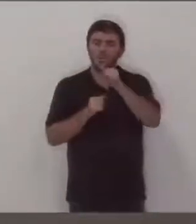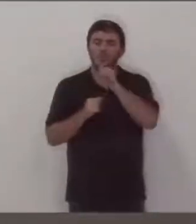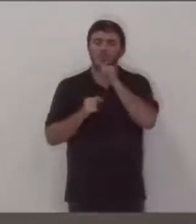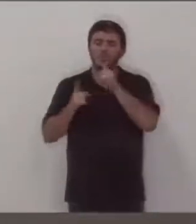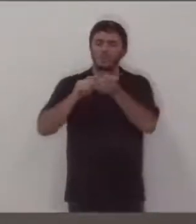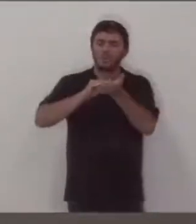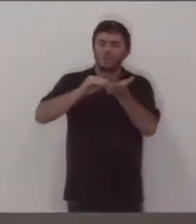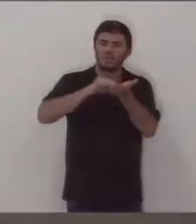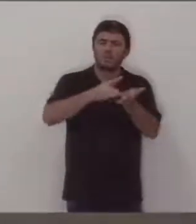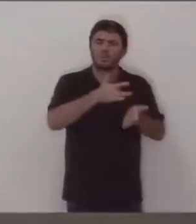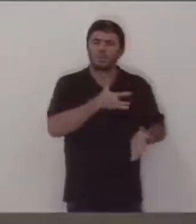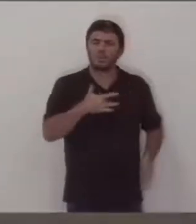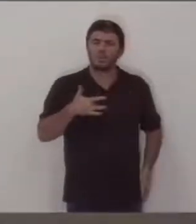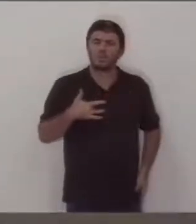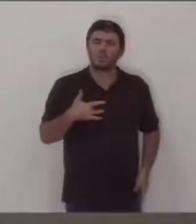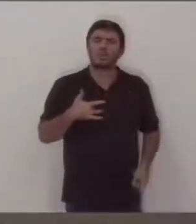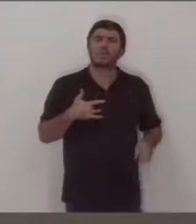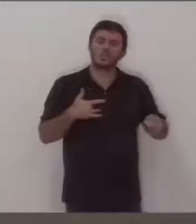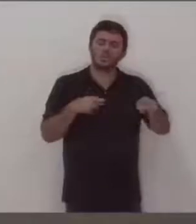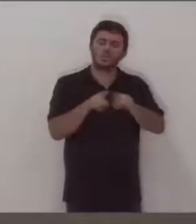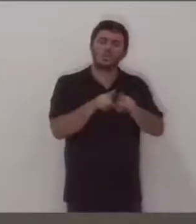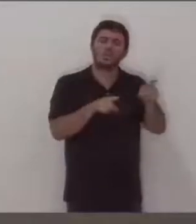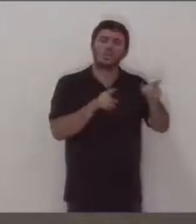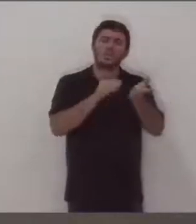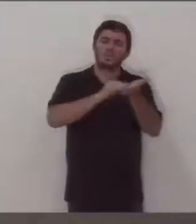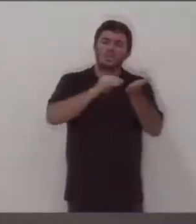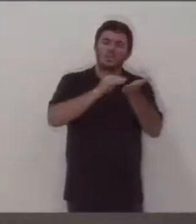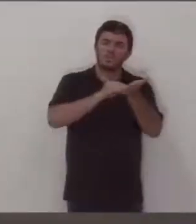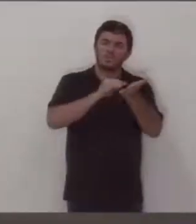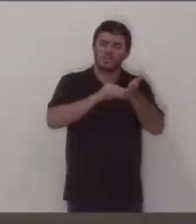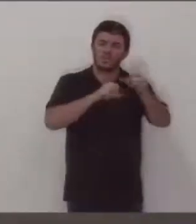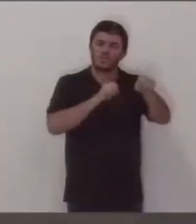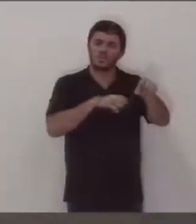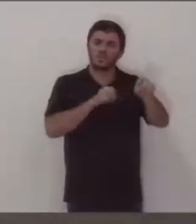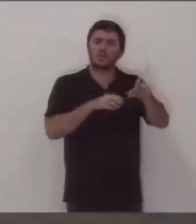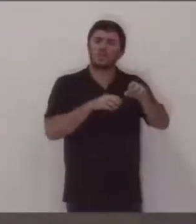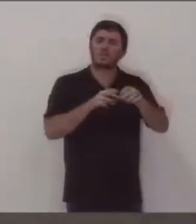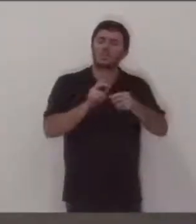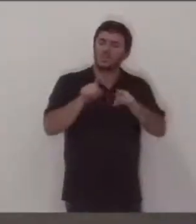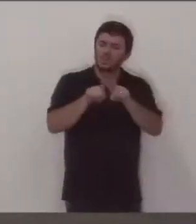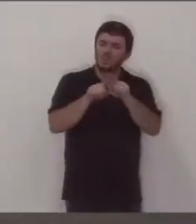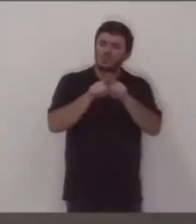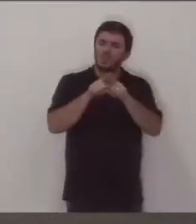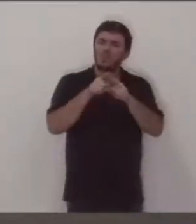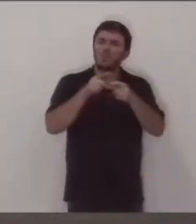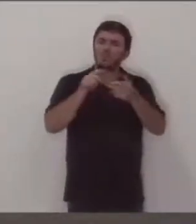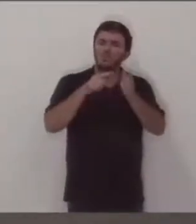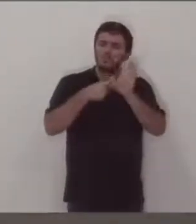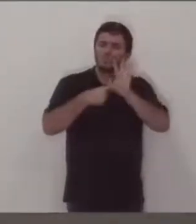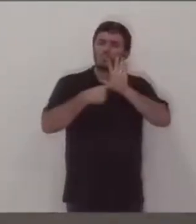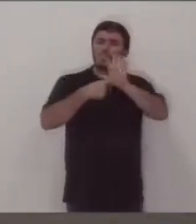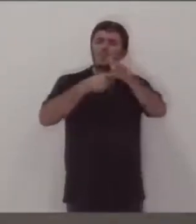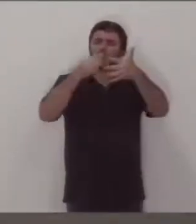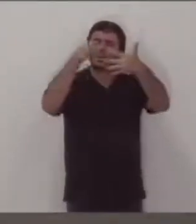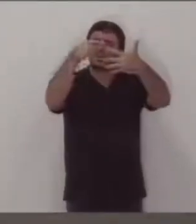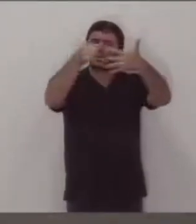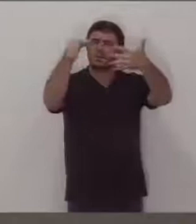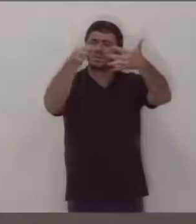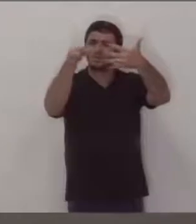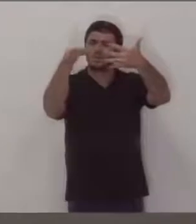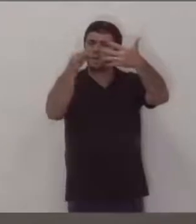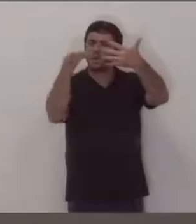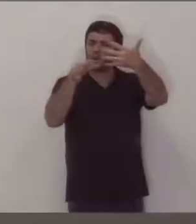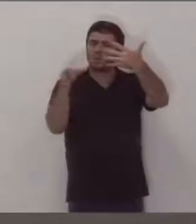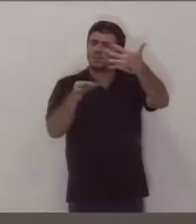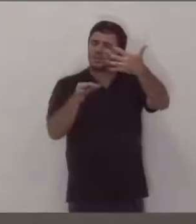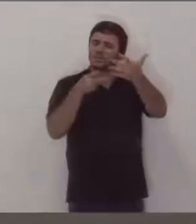repente, a Secretaria de Educação podia ser mais transparente, não é? Numa situação dessa, colocar mais detalhes, tá bom? No estudo que eu